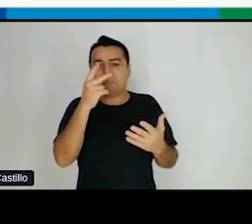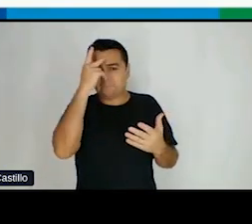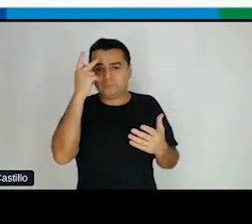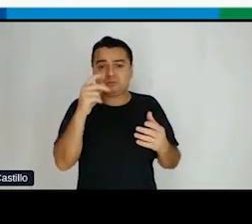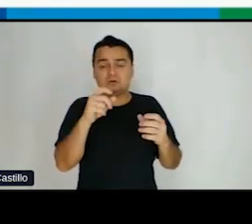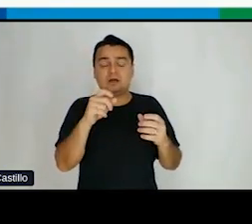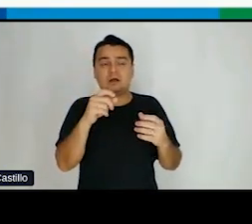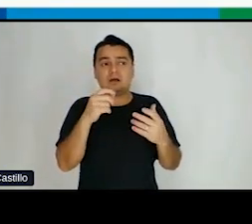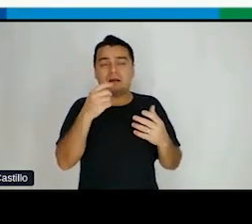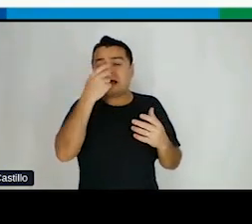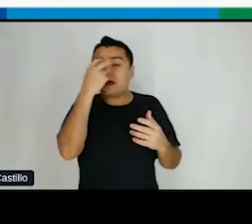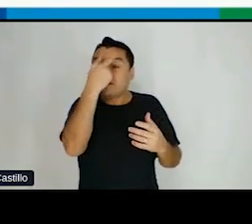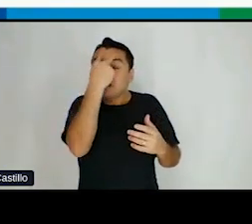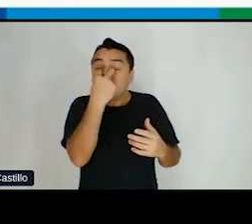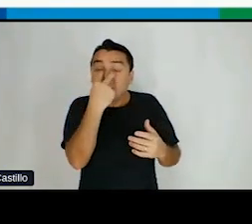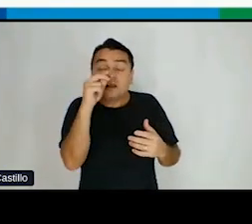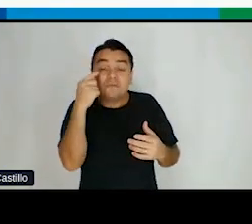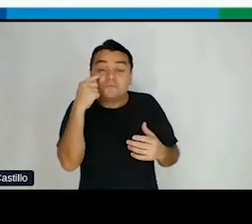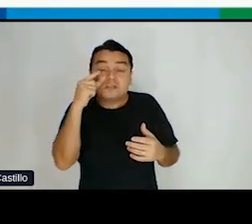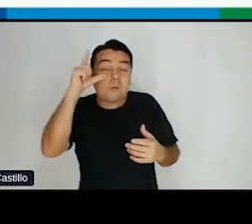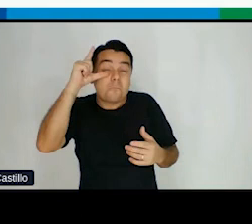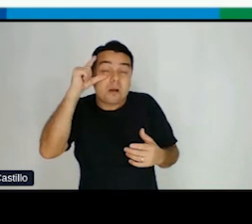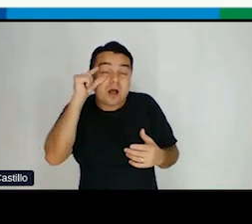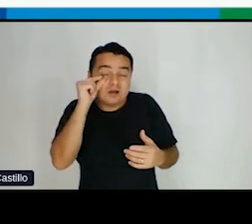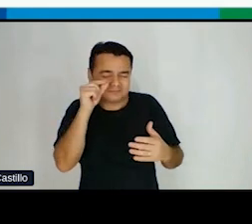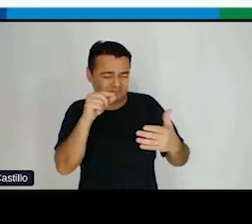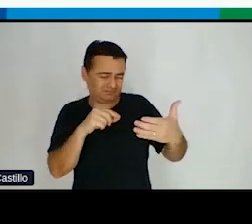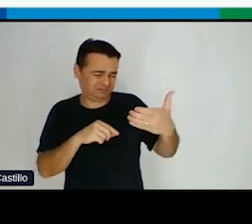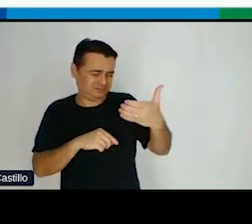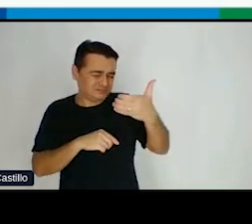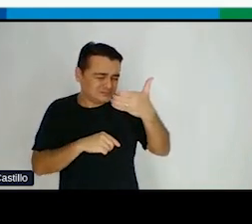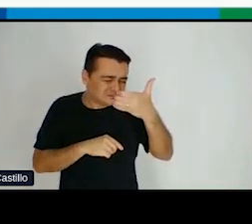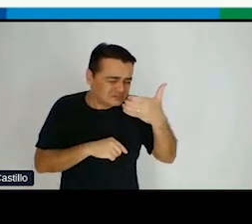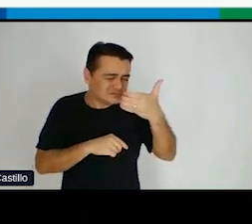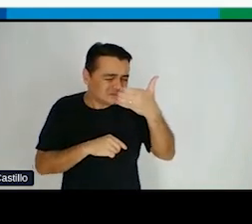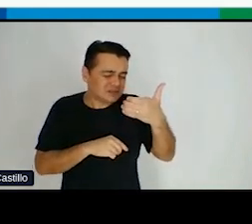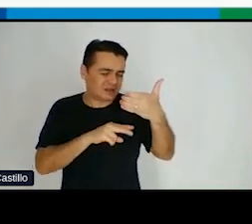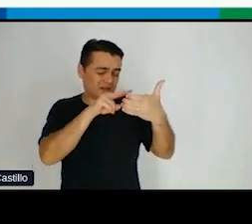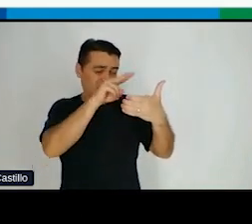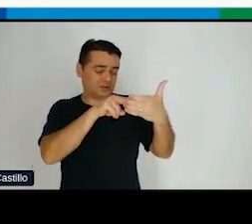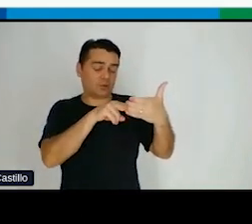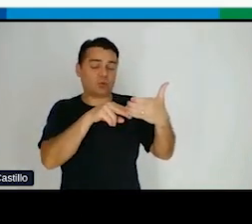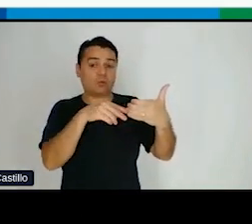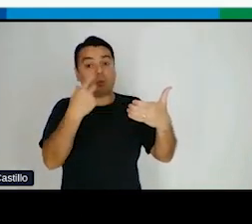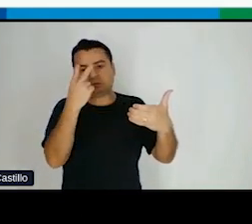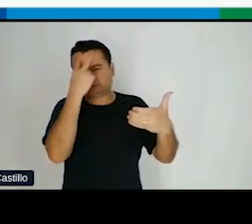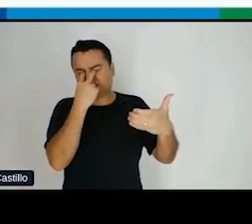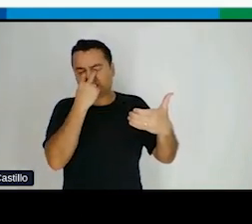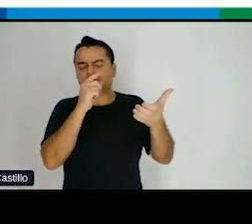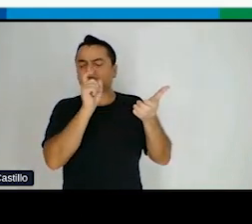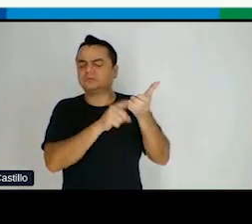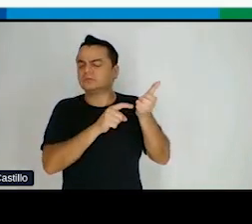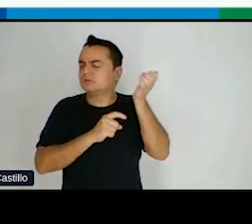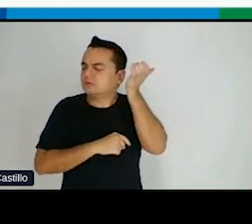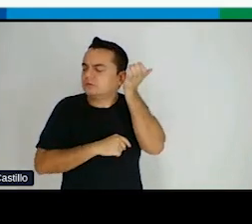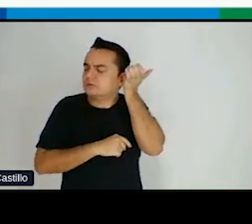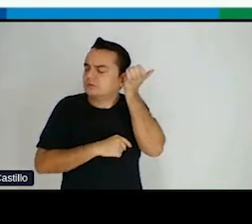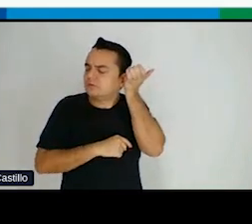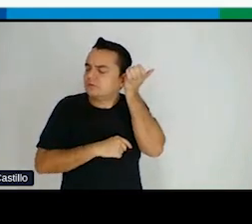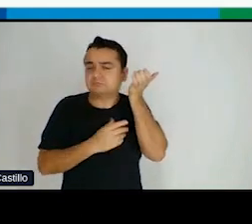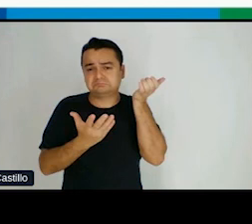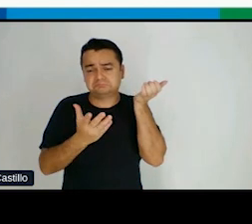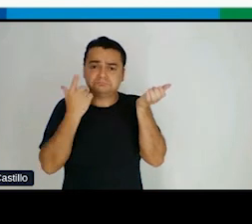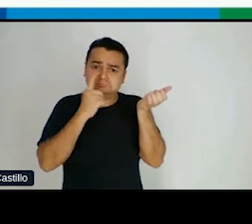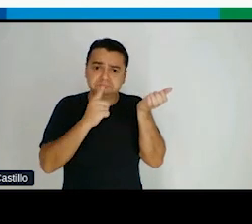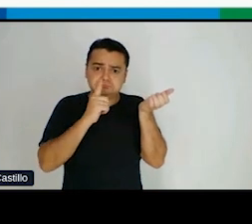com leitor de tela, né? Vai usar lá o seu sistema, talvez nativo do celular, ou até mesmo baixar algum